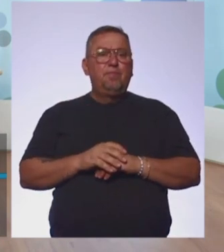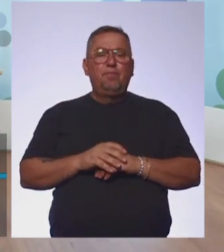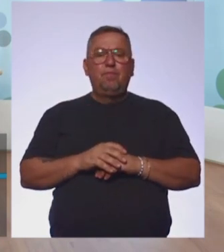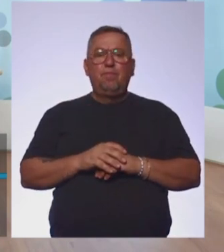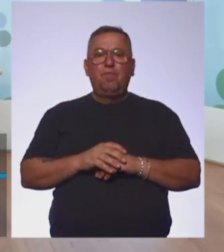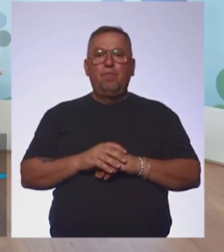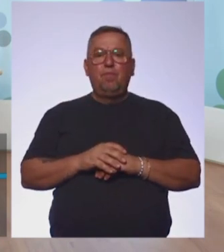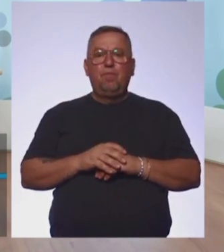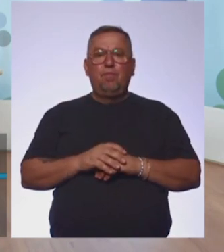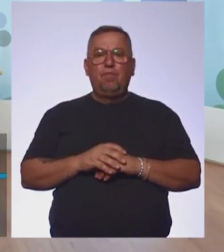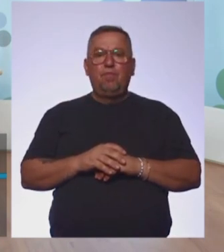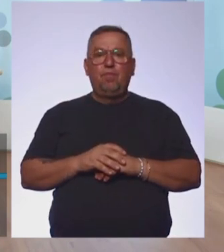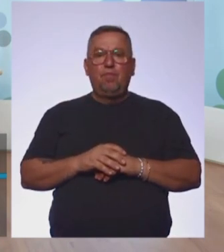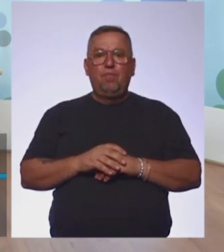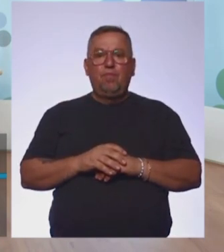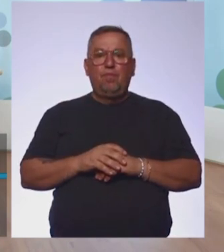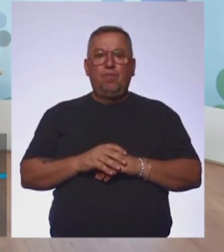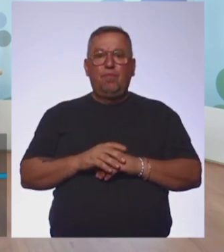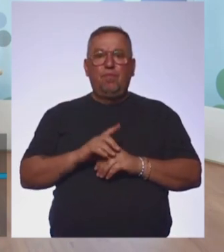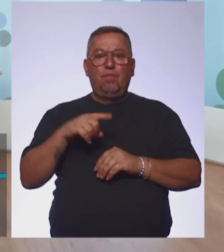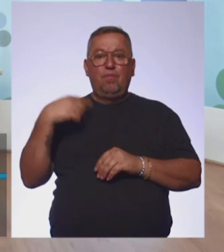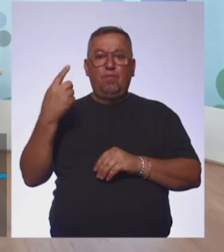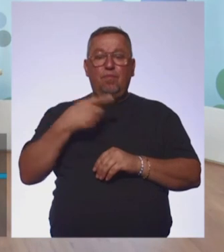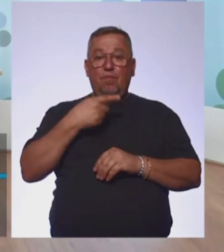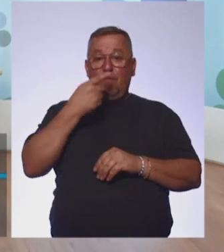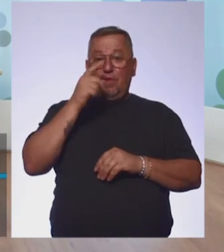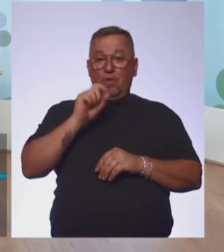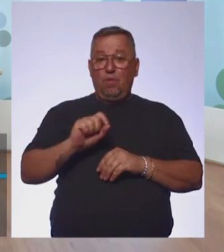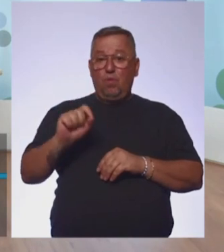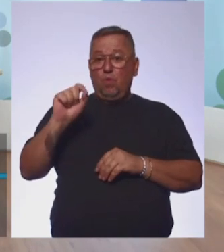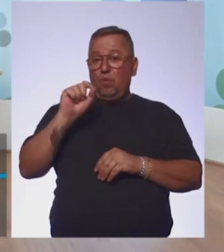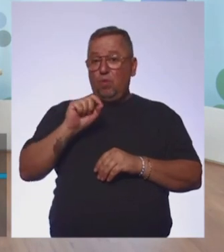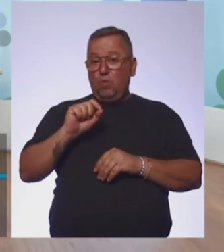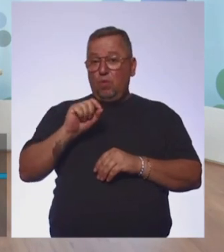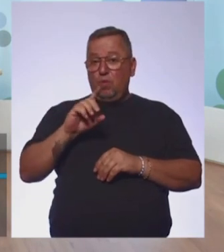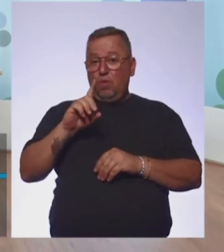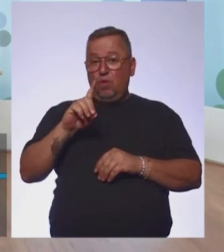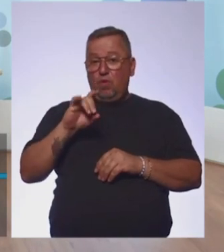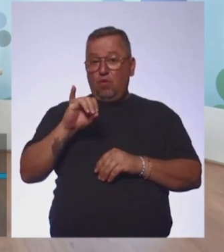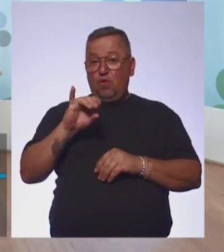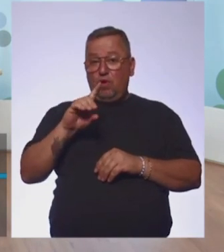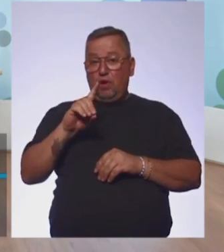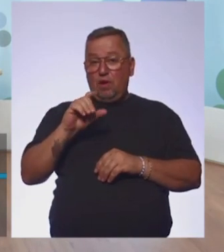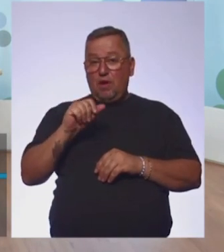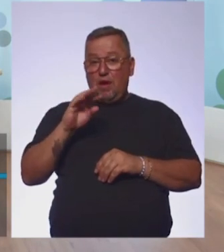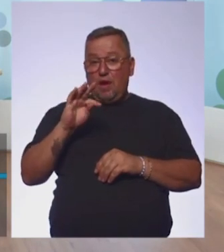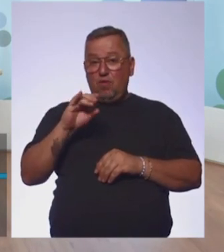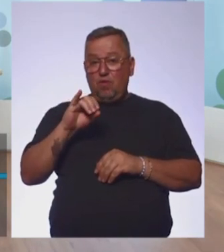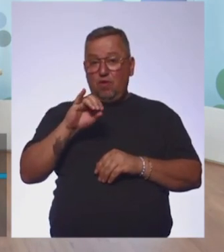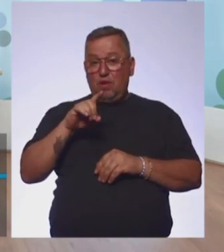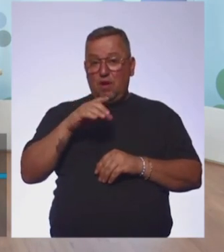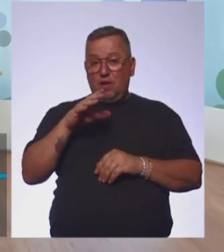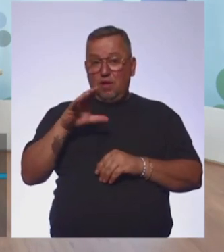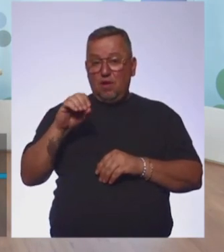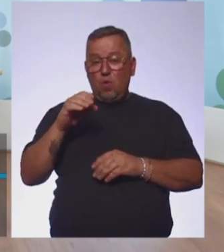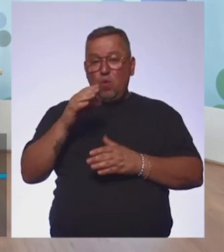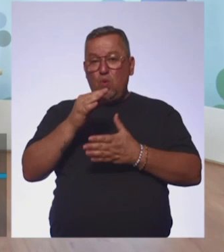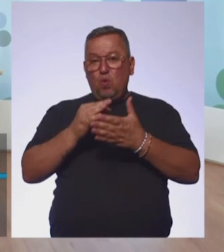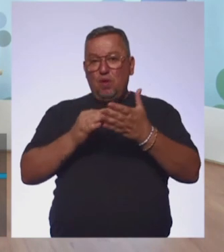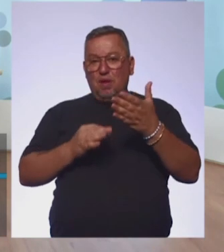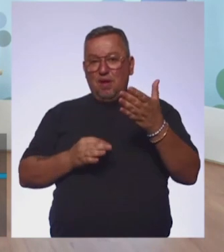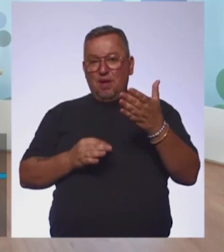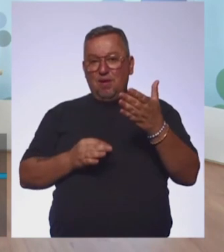Ok, vamos lá. A gente poderia chamar isso de uma didatização do texto, né? Para